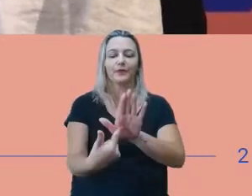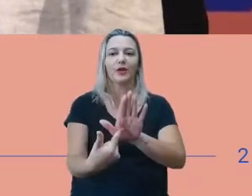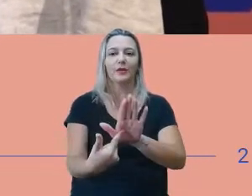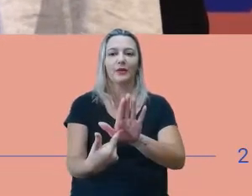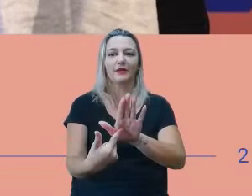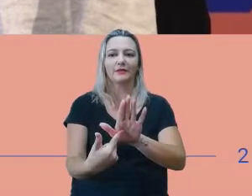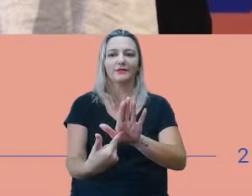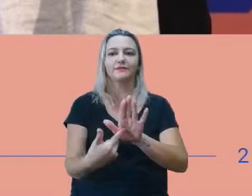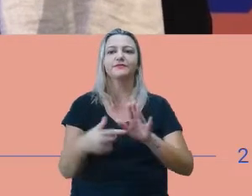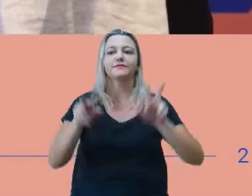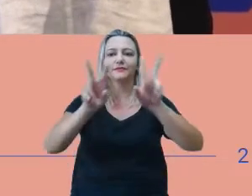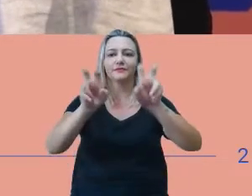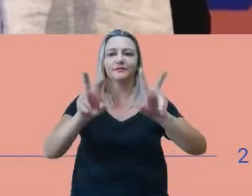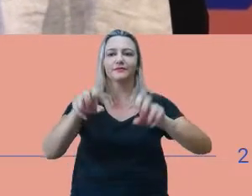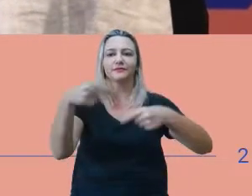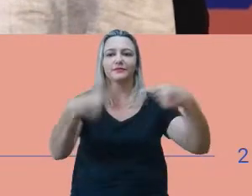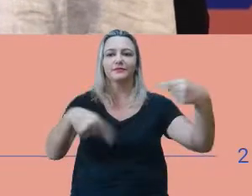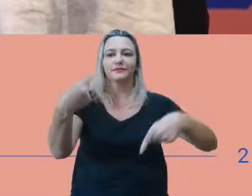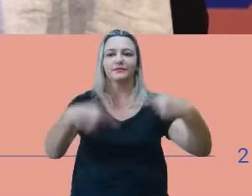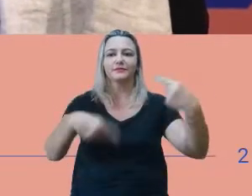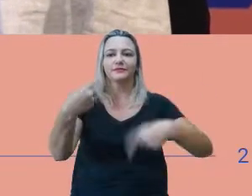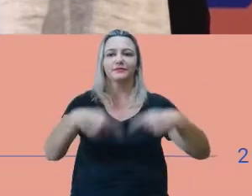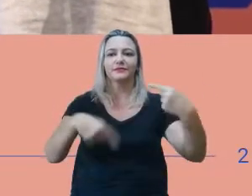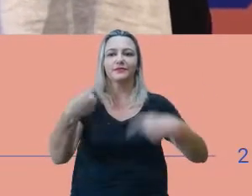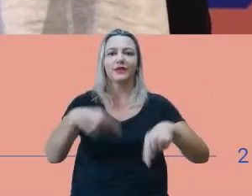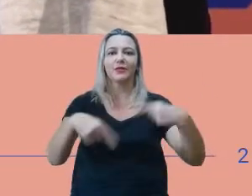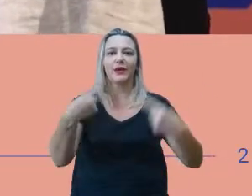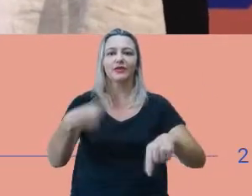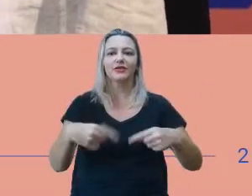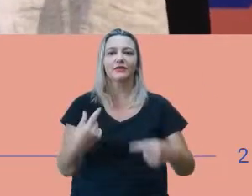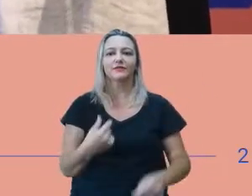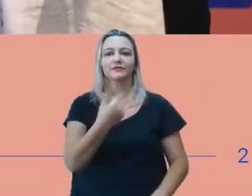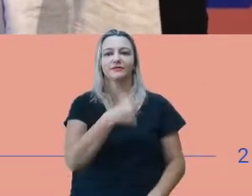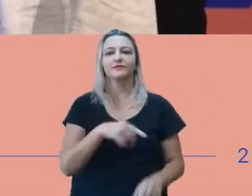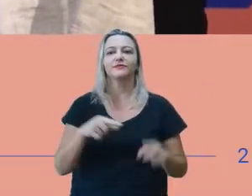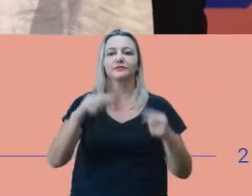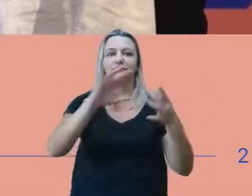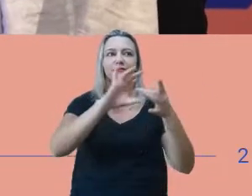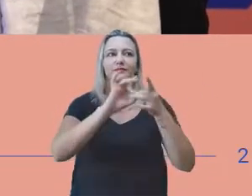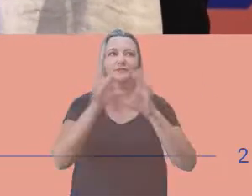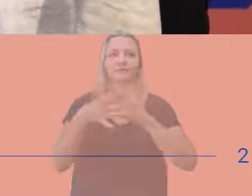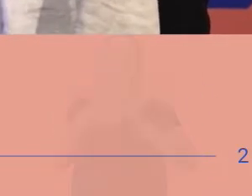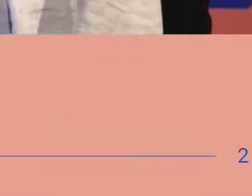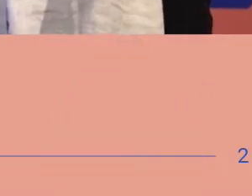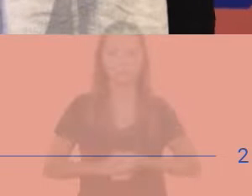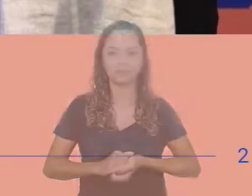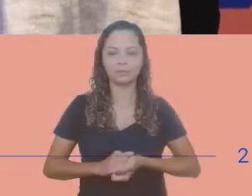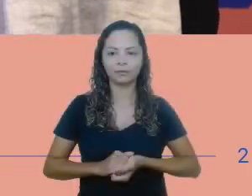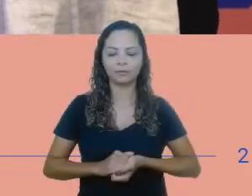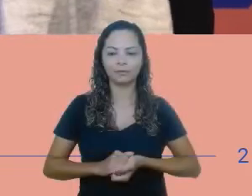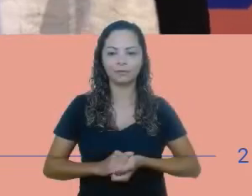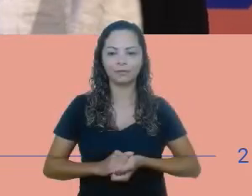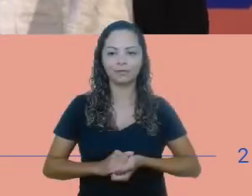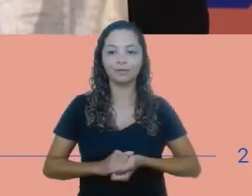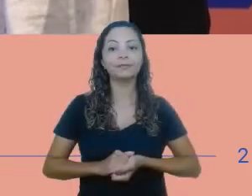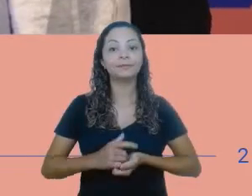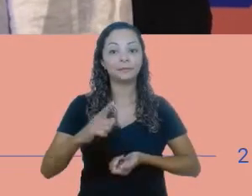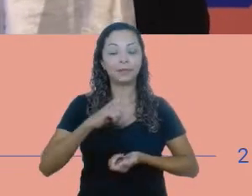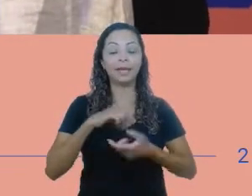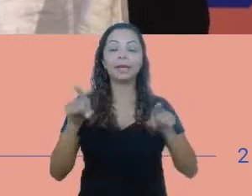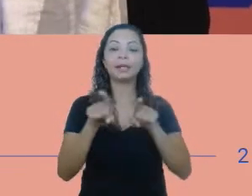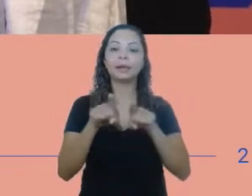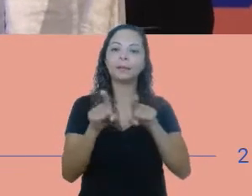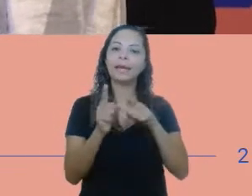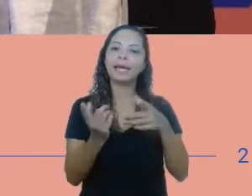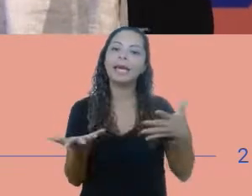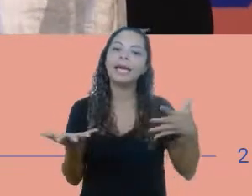temas que tá sendo mais discutido agora que é a governança de redes governança circular EA integração de todos